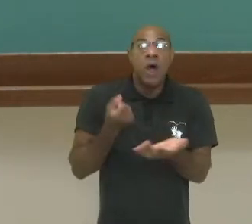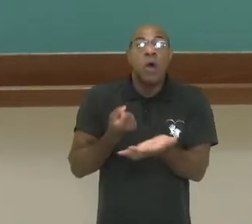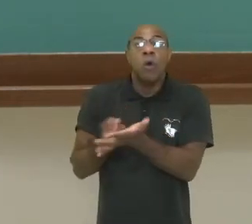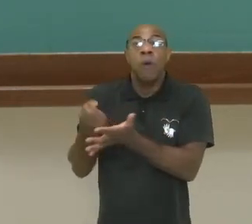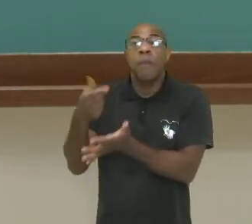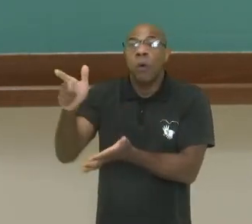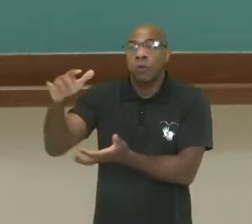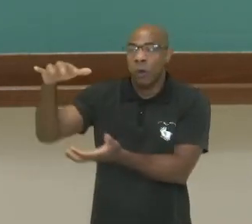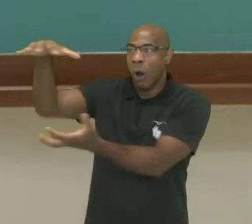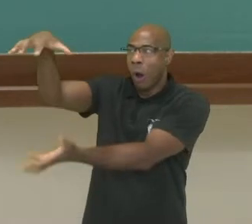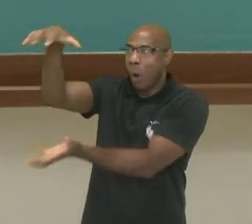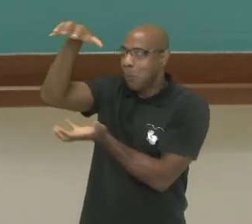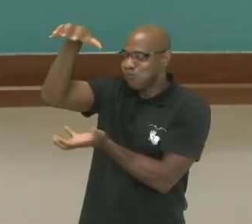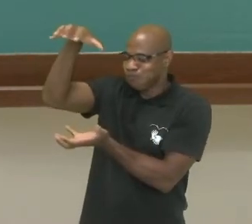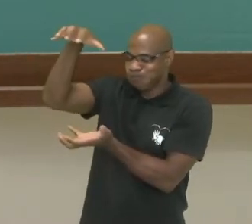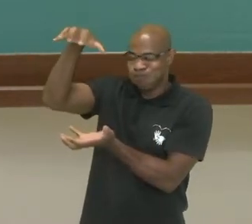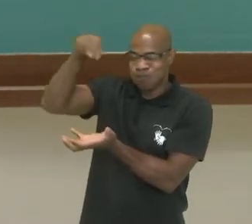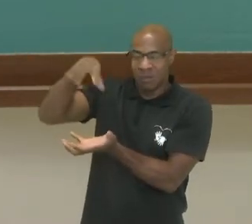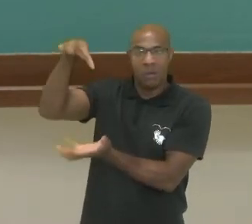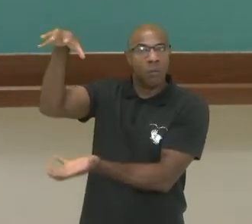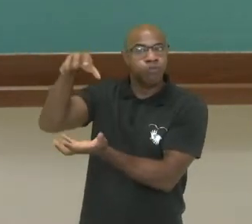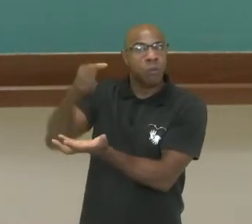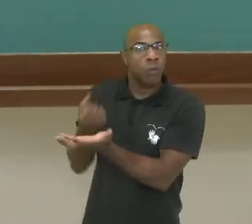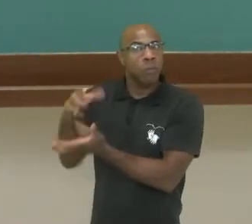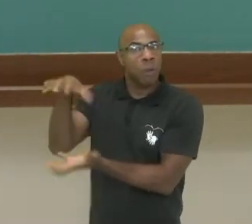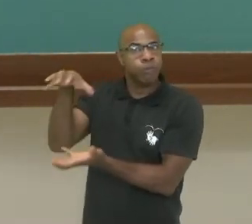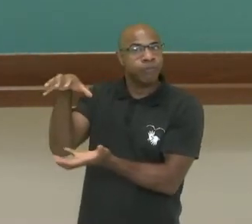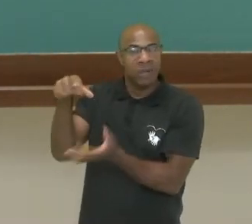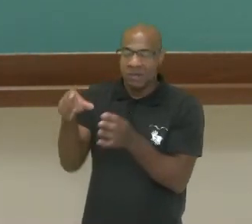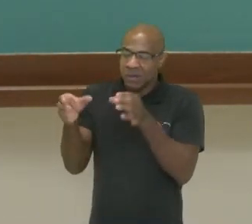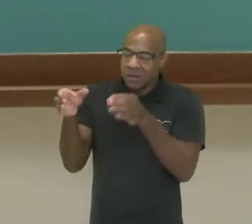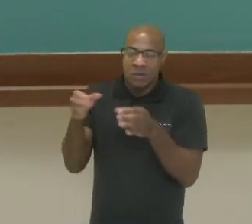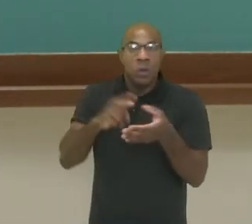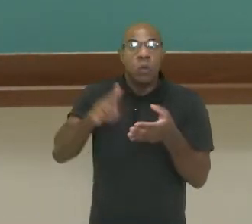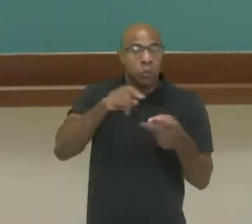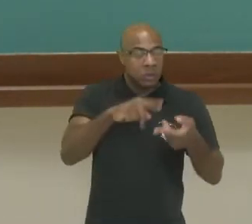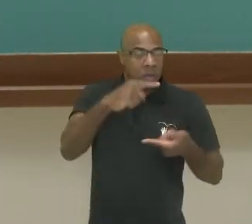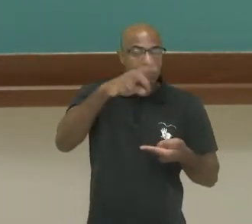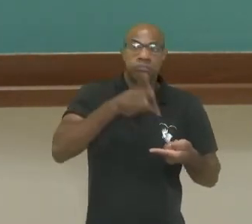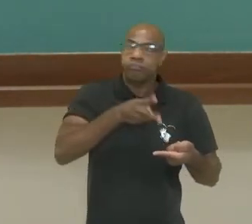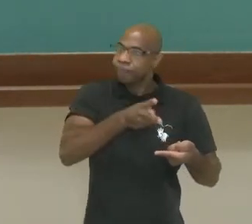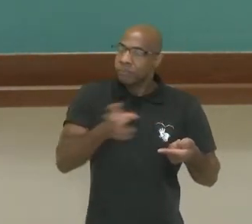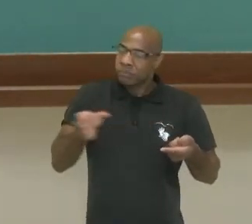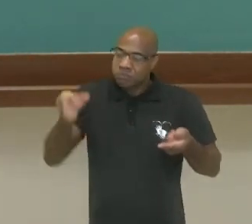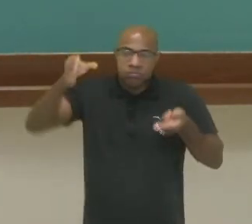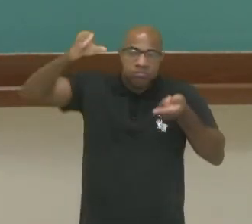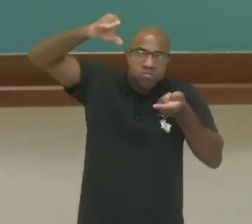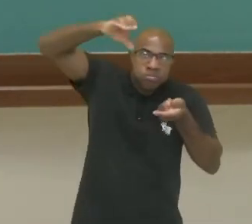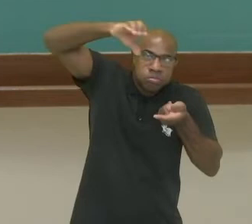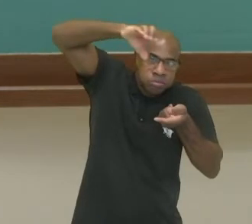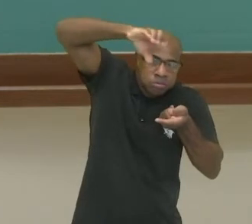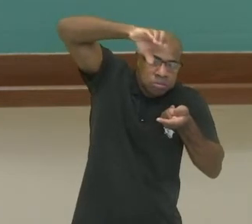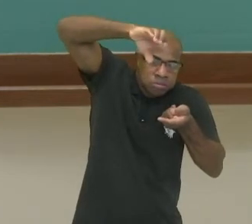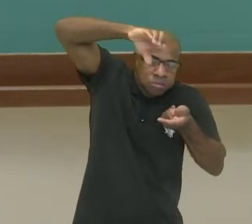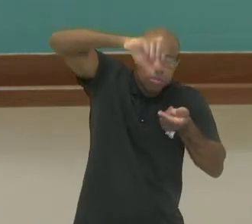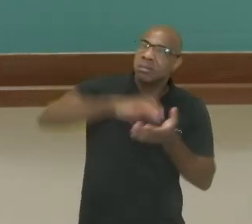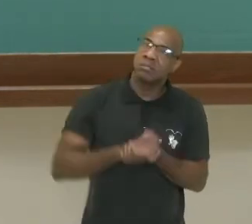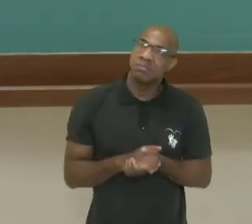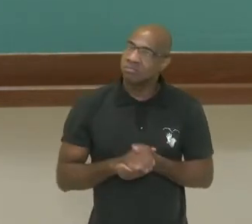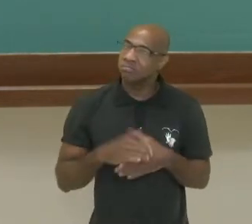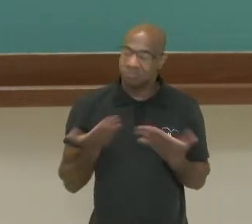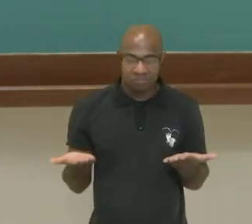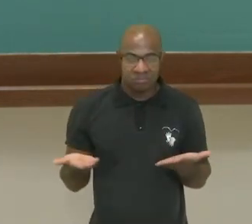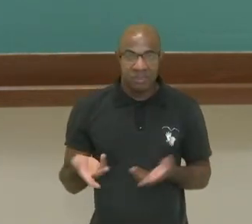vêm concentrados e com a embalagem para você diluir. Mas qual é a vantagem disso? Diminui o tamanho da embalagem,